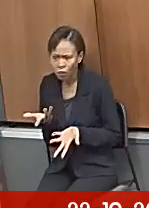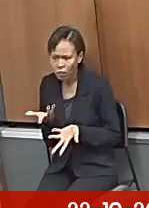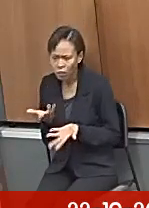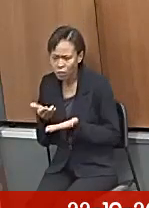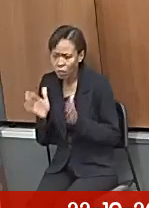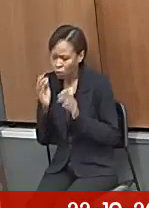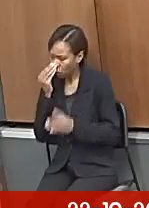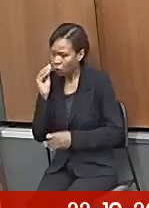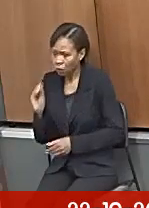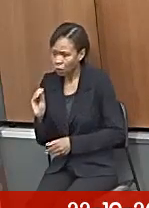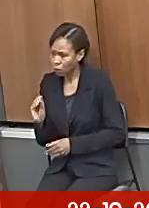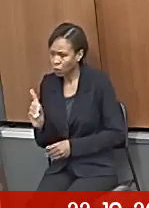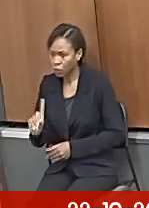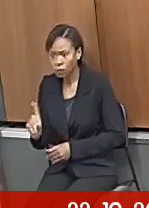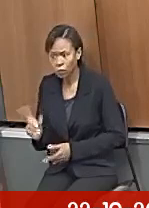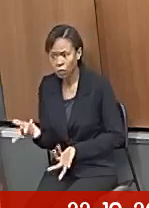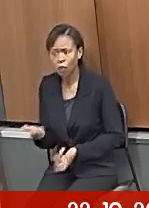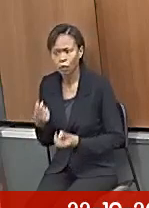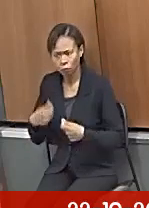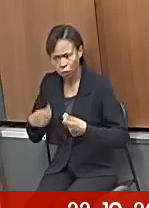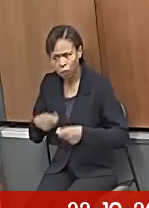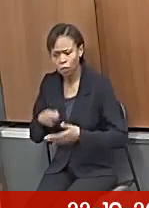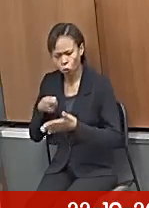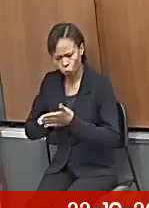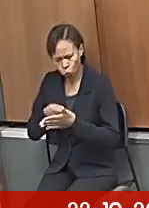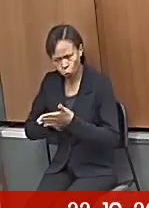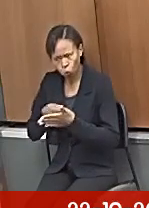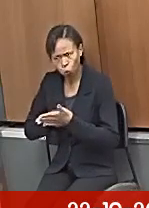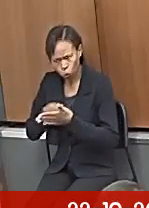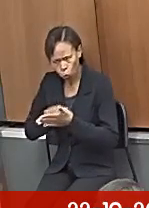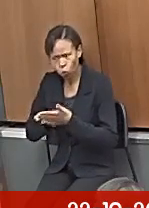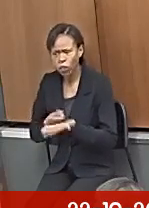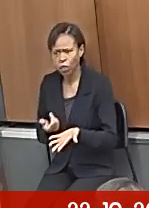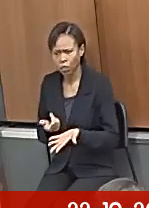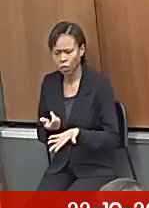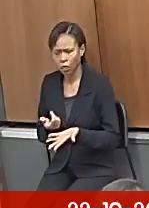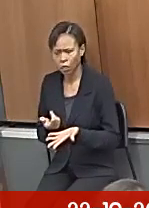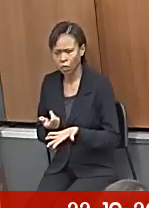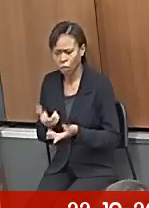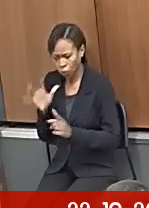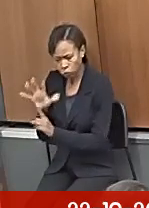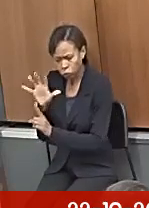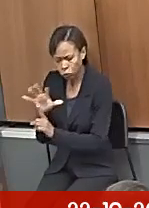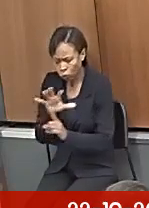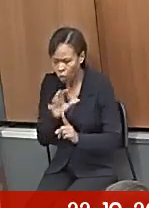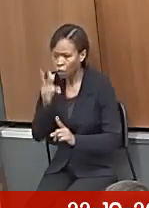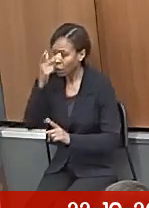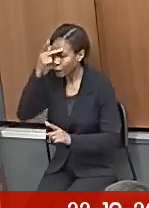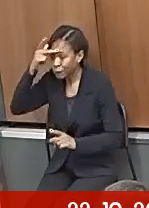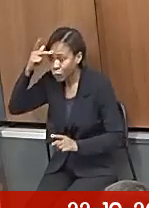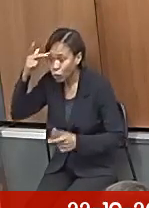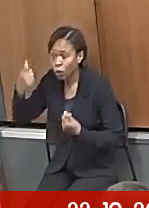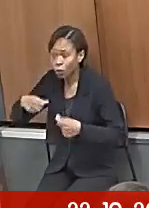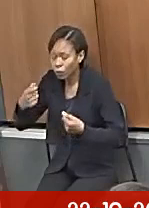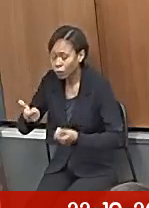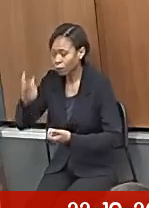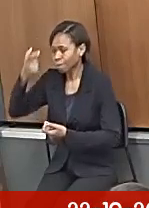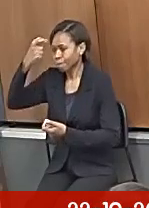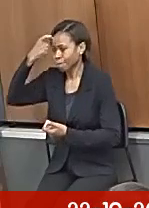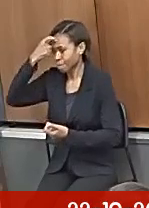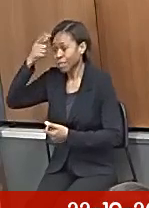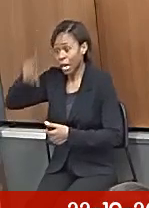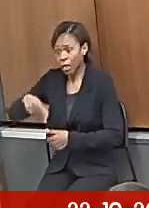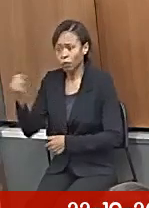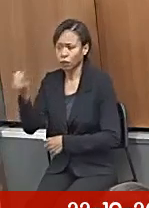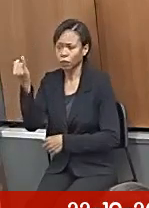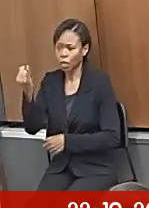essas coisas. Nós temos que, sim, lutar e fazer com que as pessoas se conscientizem da importância,